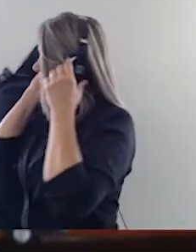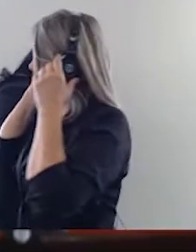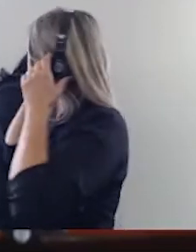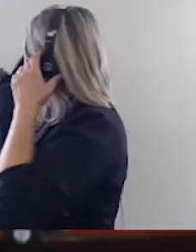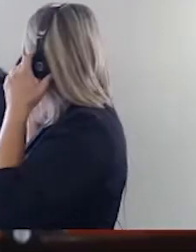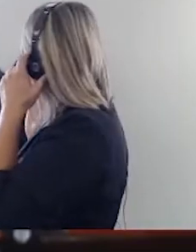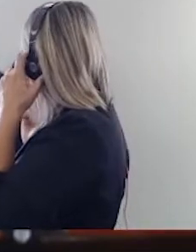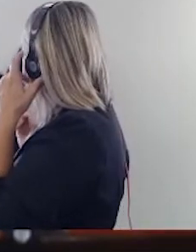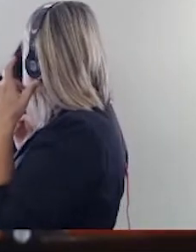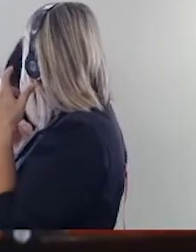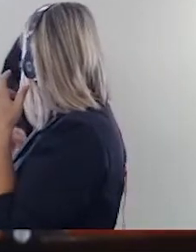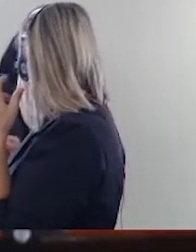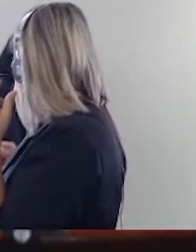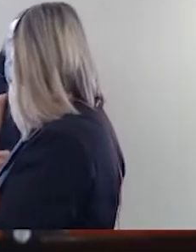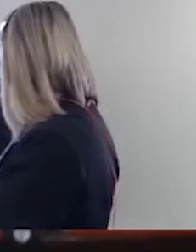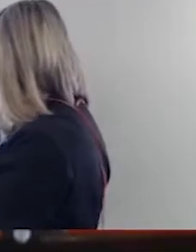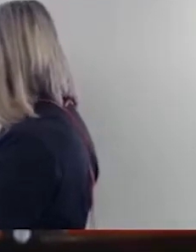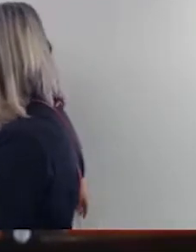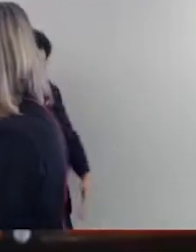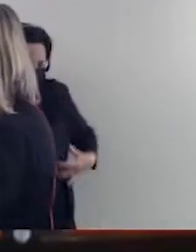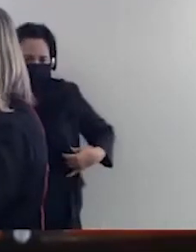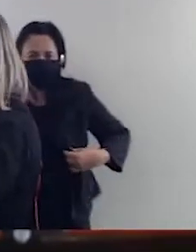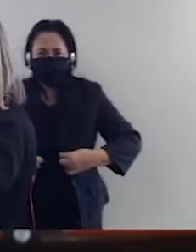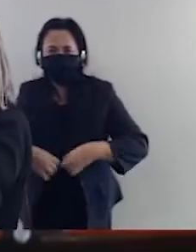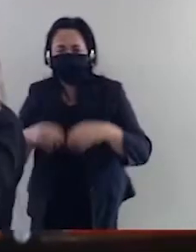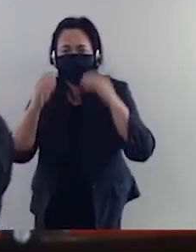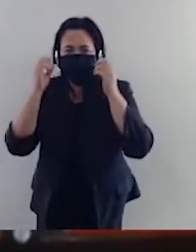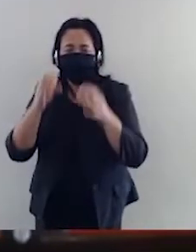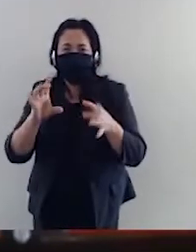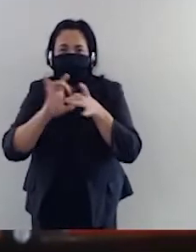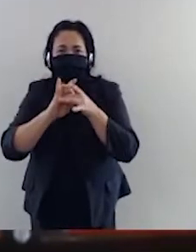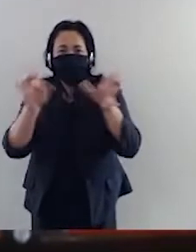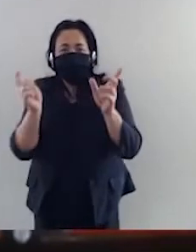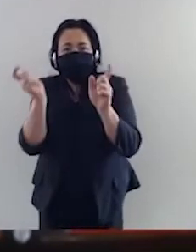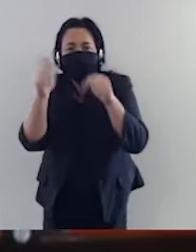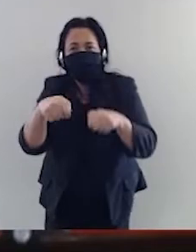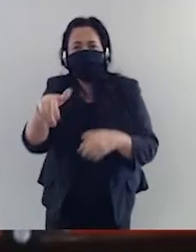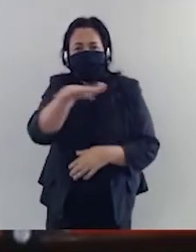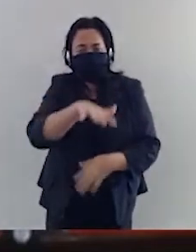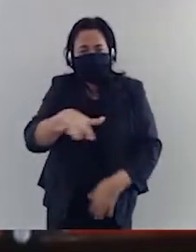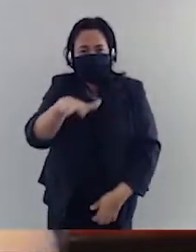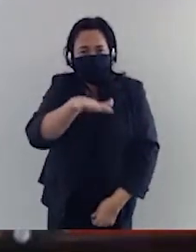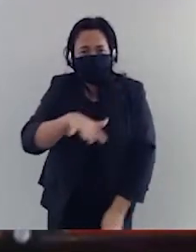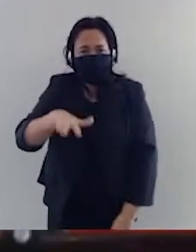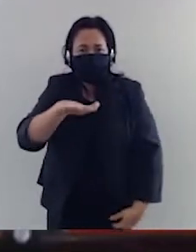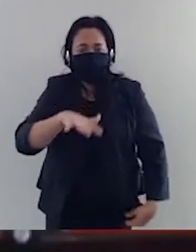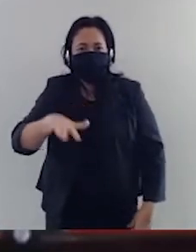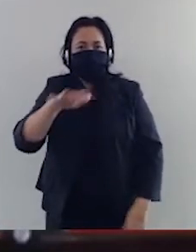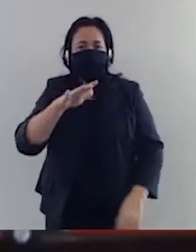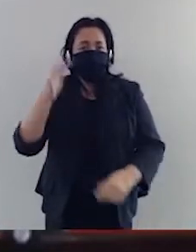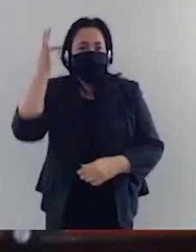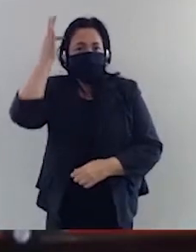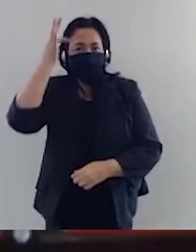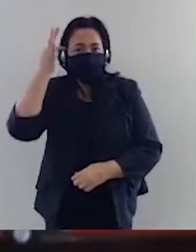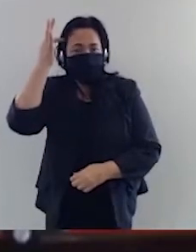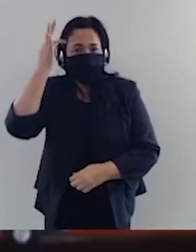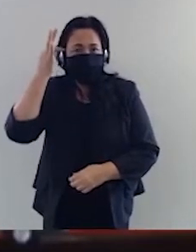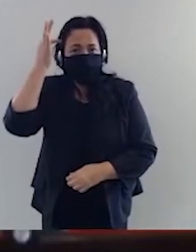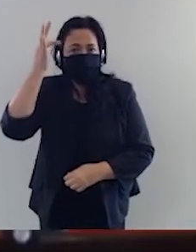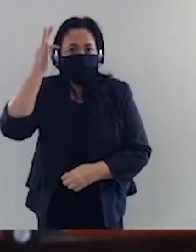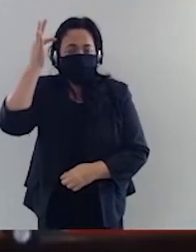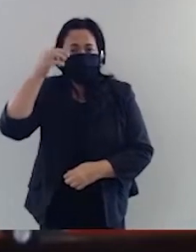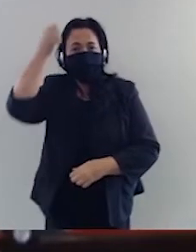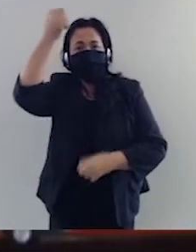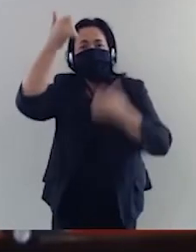Democracy Possible Here? É a democracia possível aqui? Ele, o grande filósofo, falando